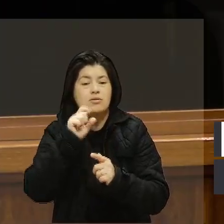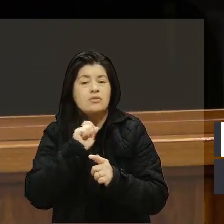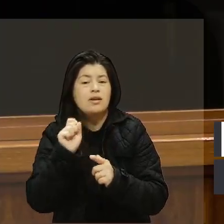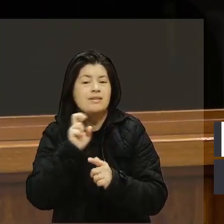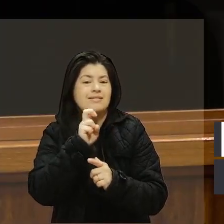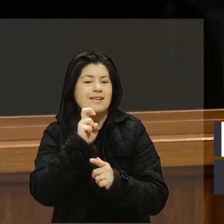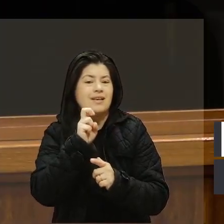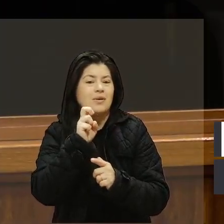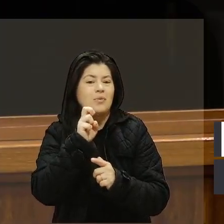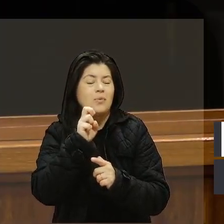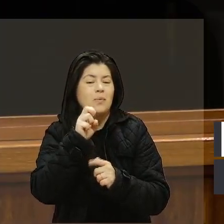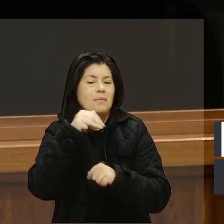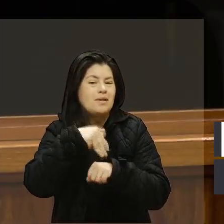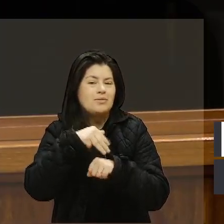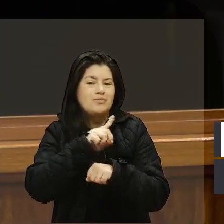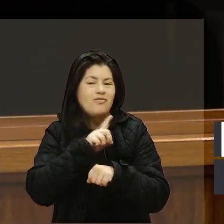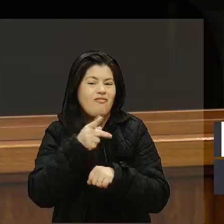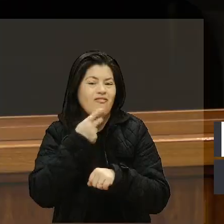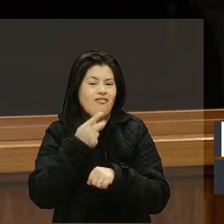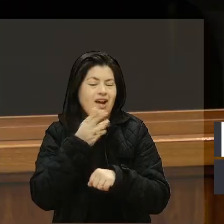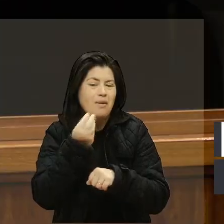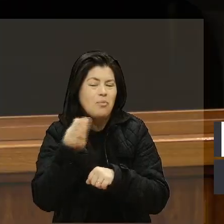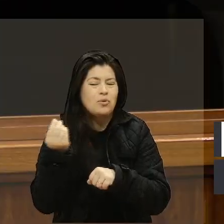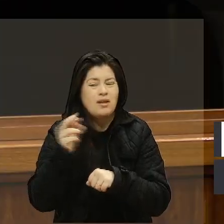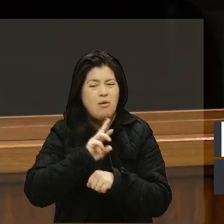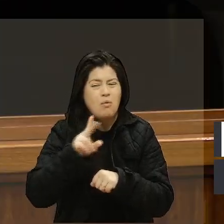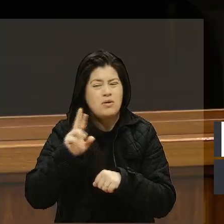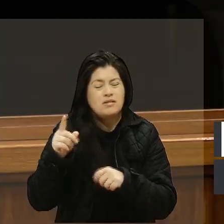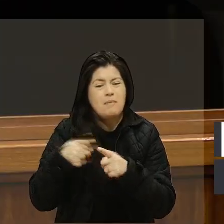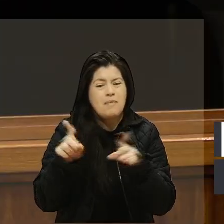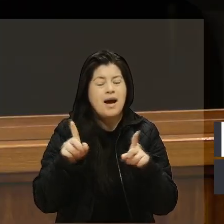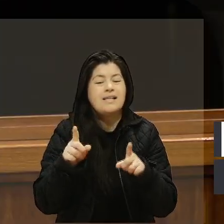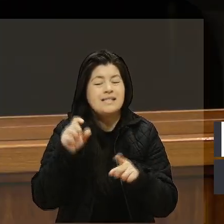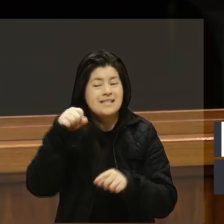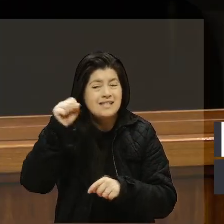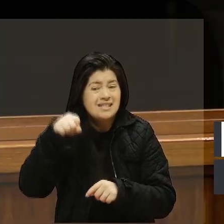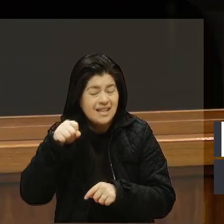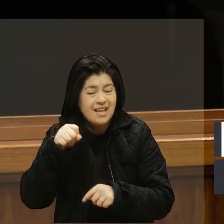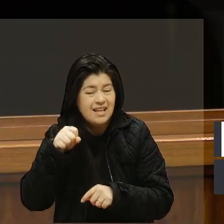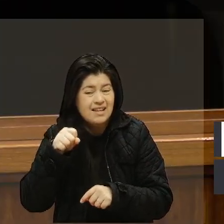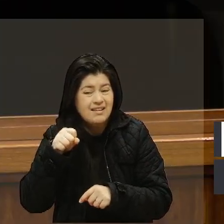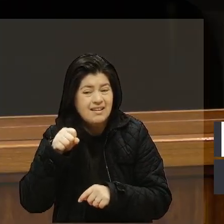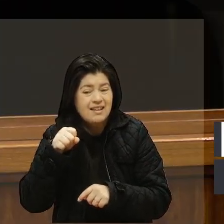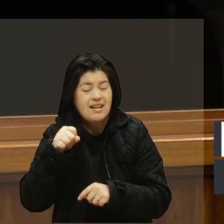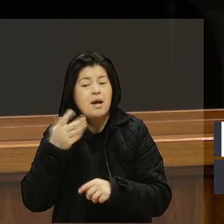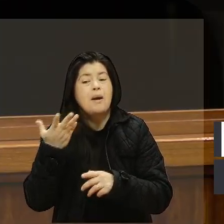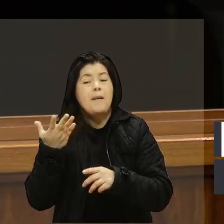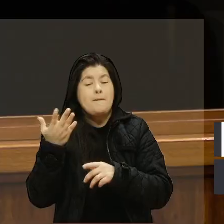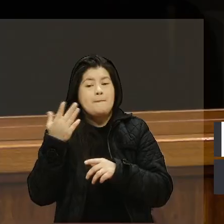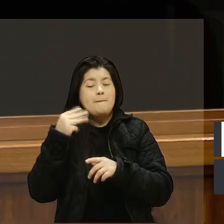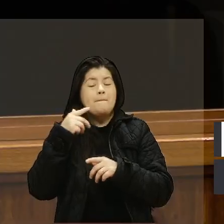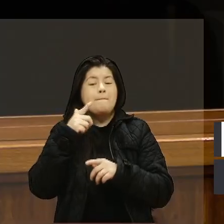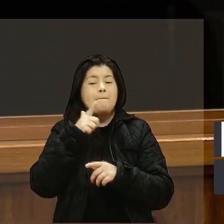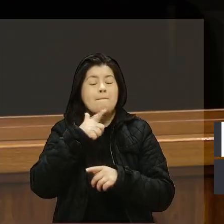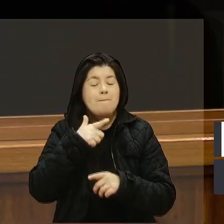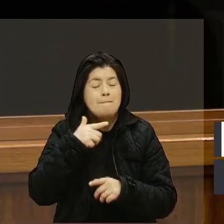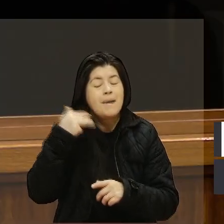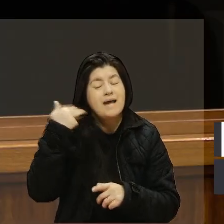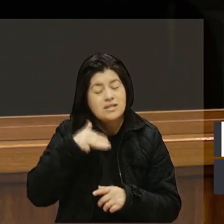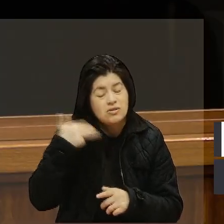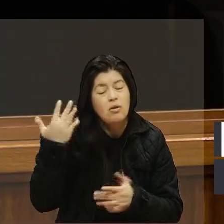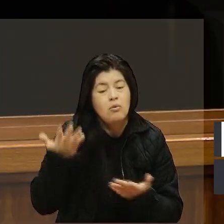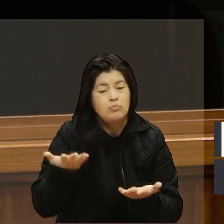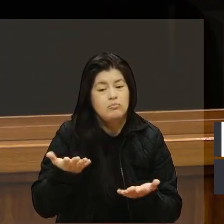não consegue falar muita coisa, né? Mas talvez sim, vereadora Marisol, o mais grave de tudo isso foi a